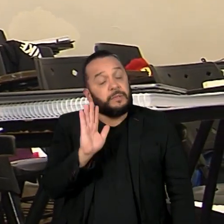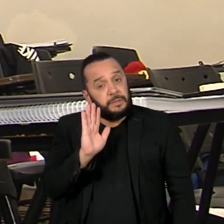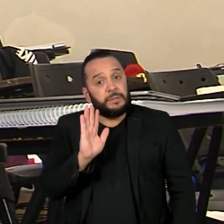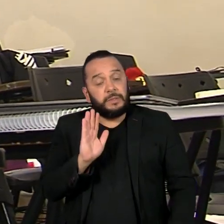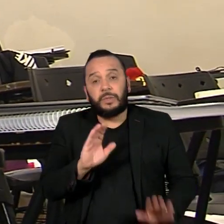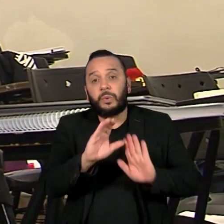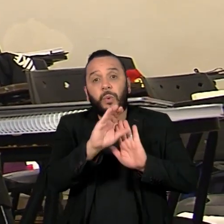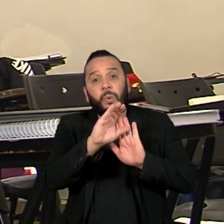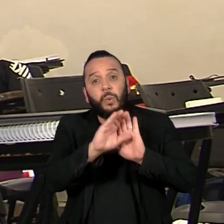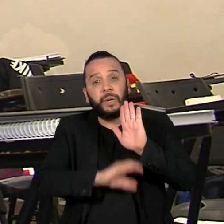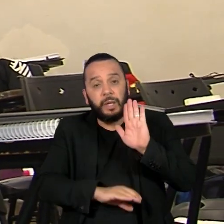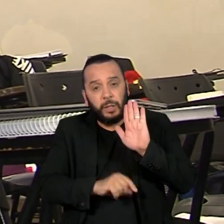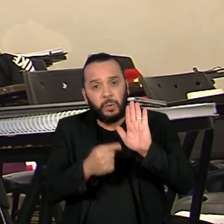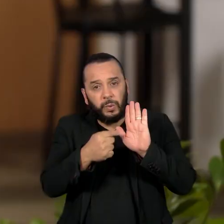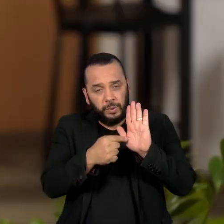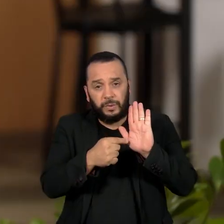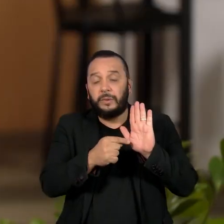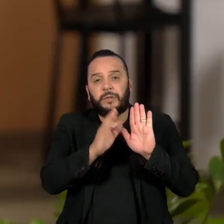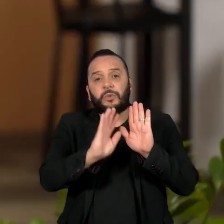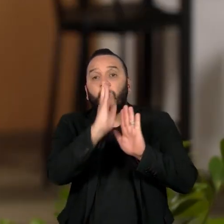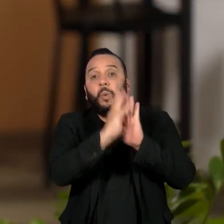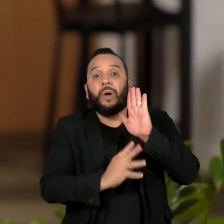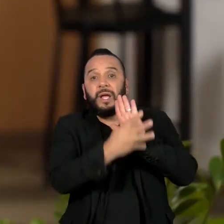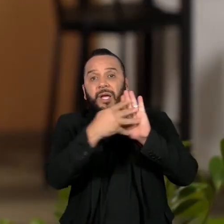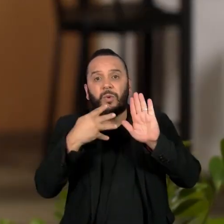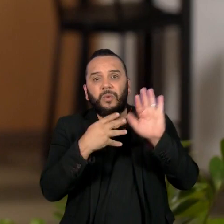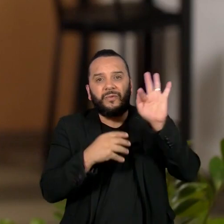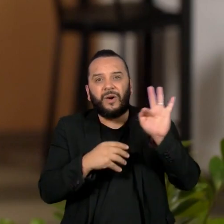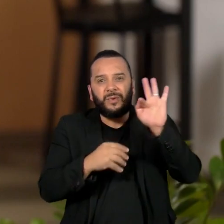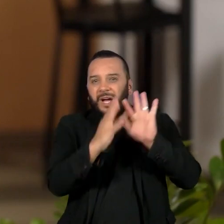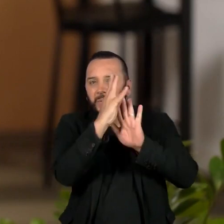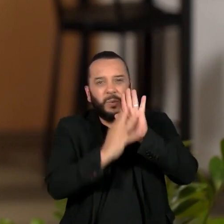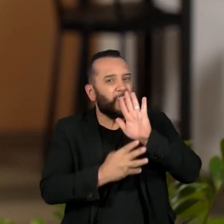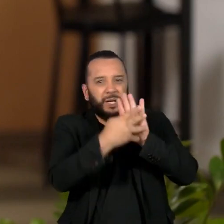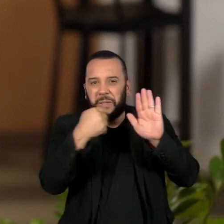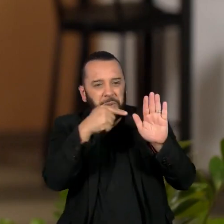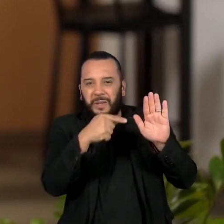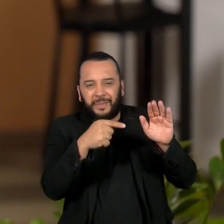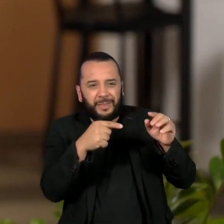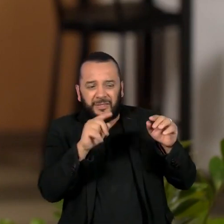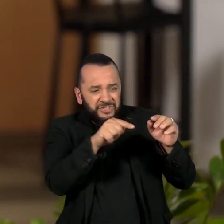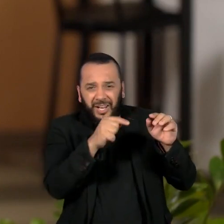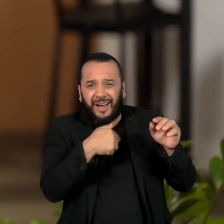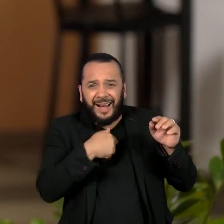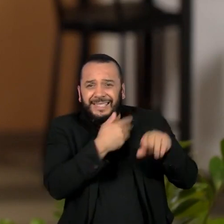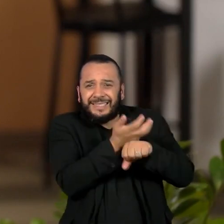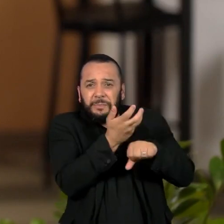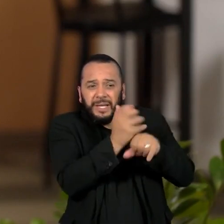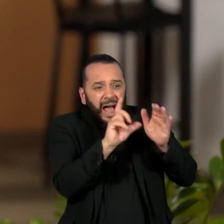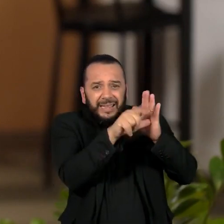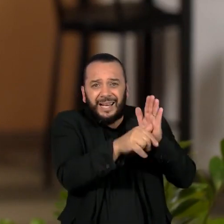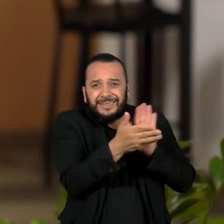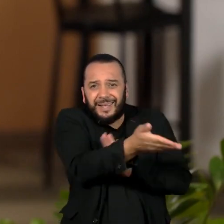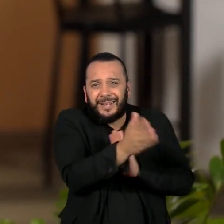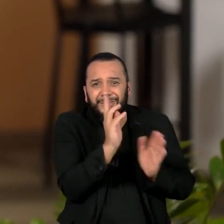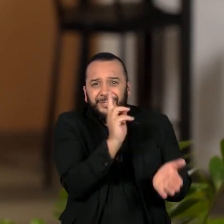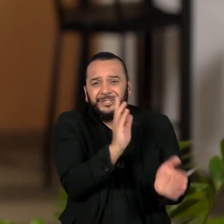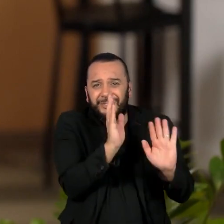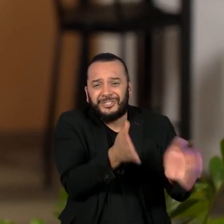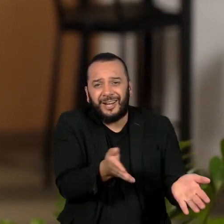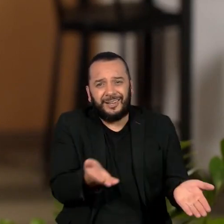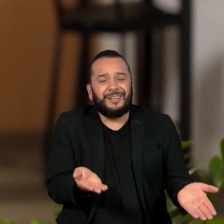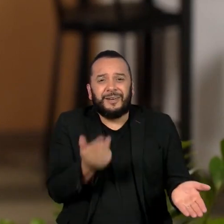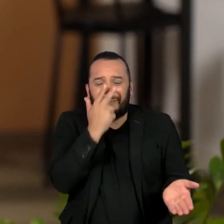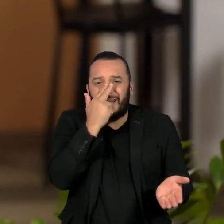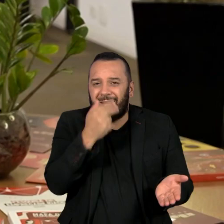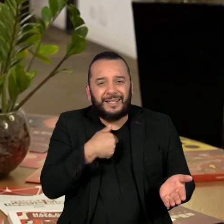currículos das instituições de ensino superior eles não acompanham, no geral, essa evolução. Então, muitas vezes, o curso acaba ficando